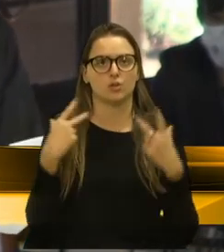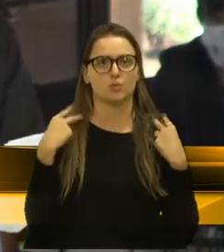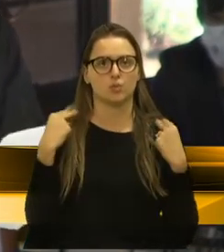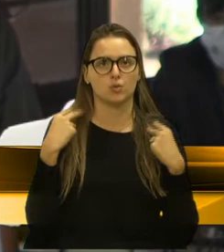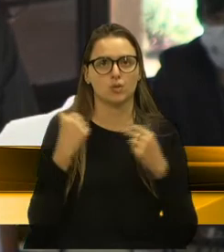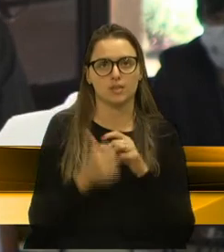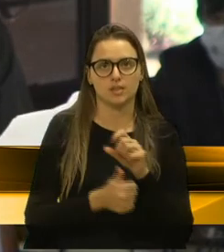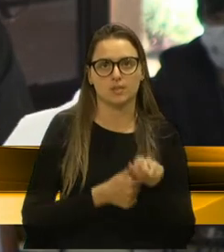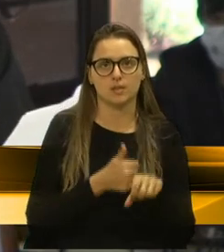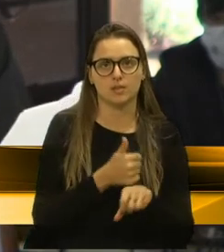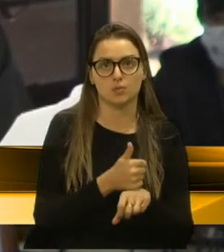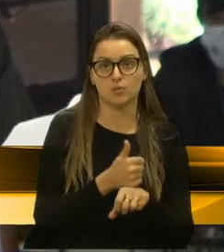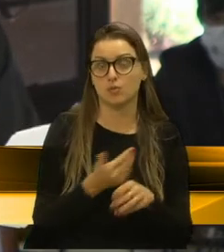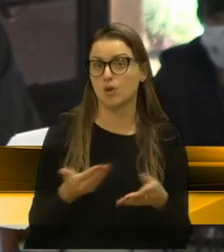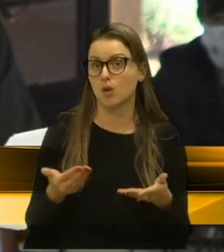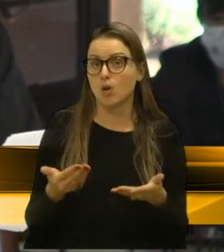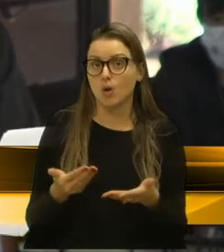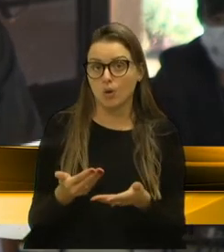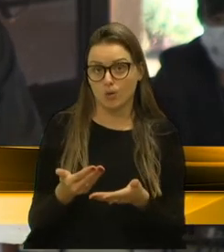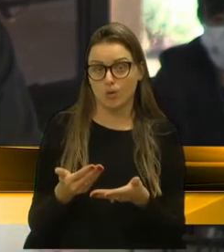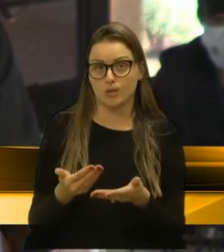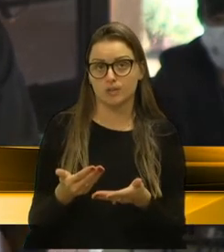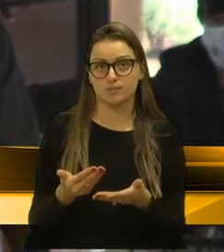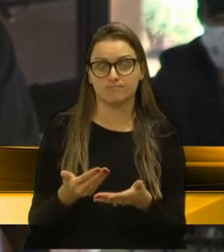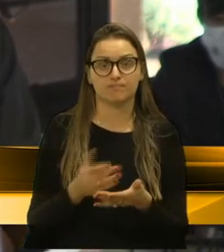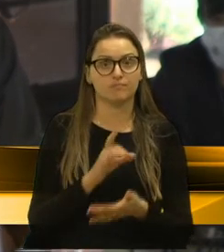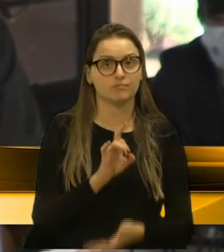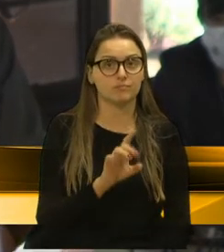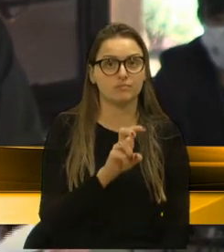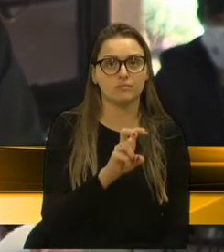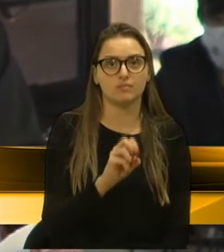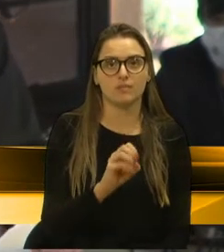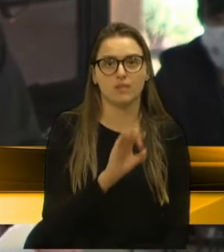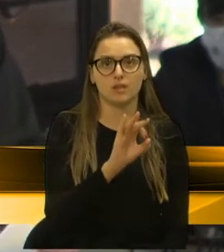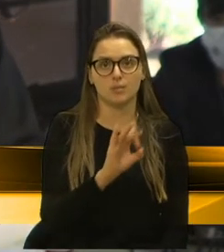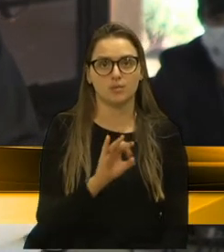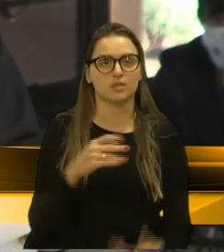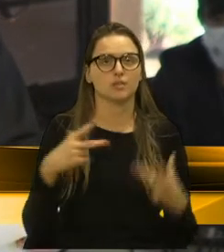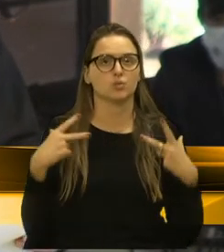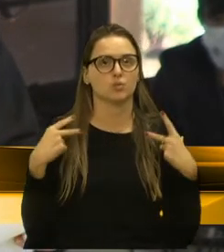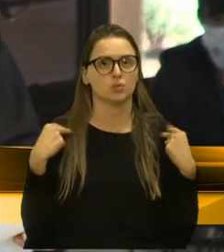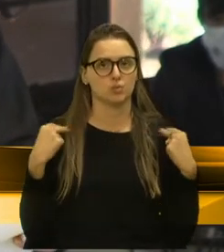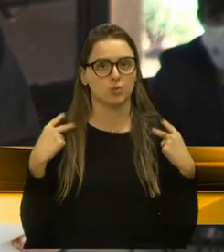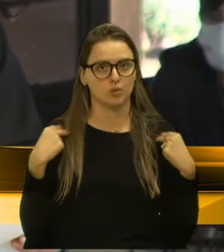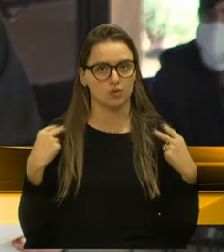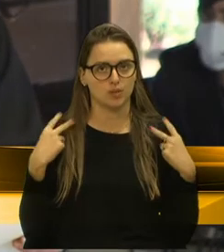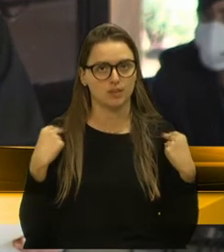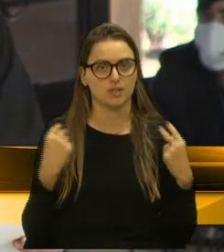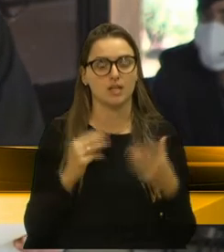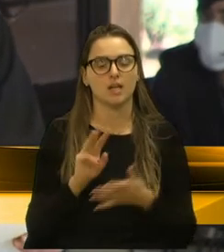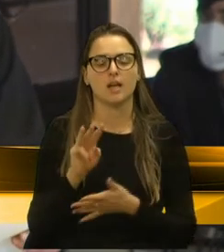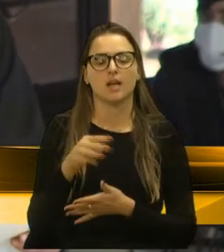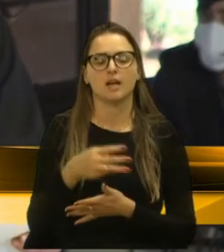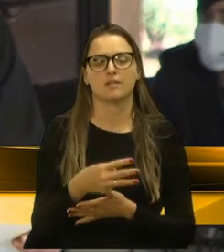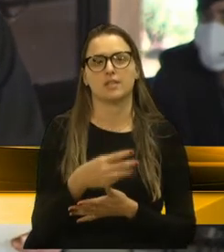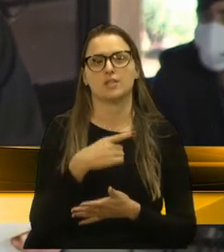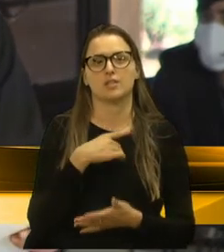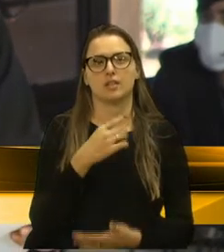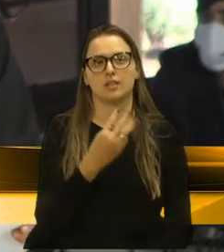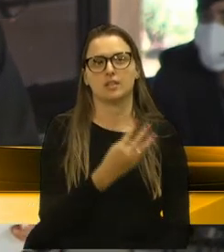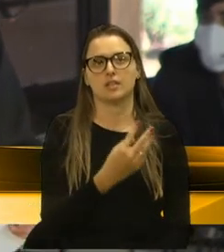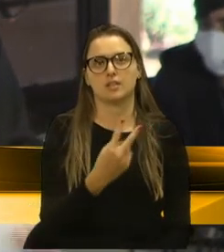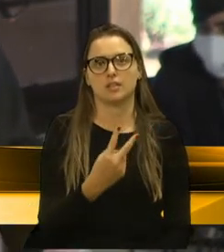reservas. Atualmente, mesmo com apenas 50% dos motoristas, a Visat está com